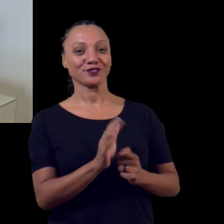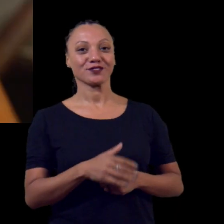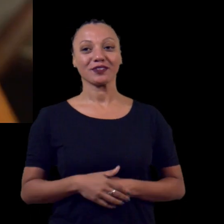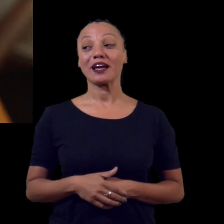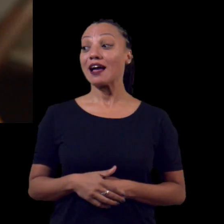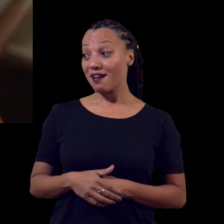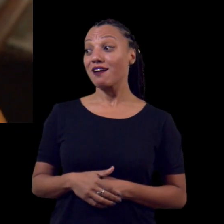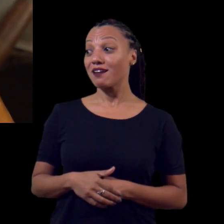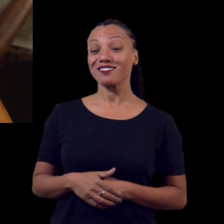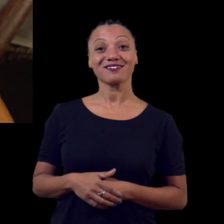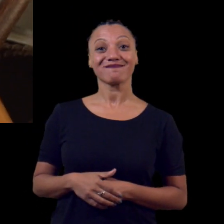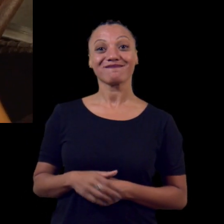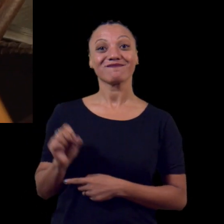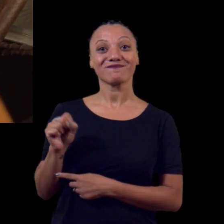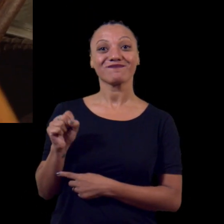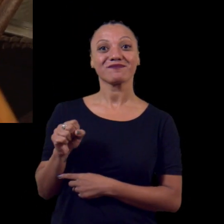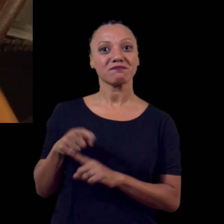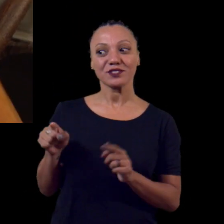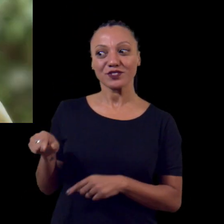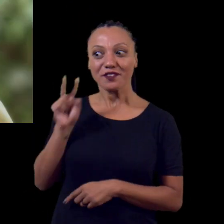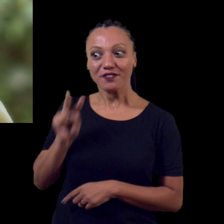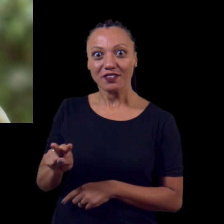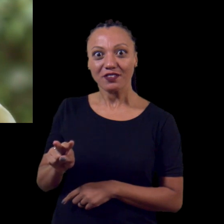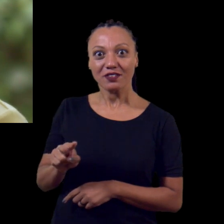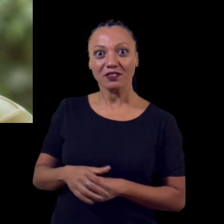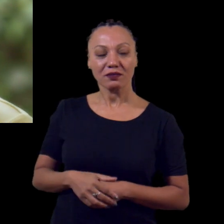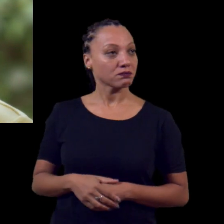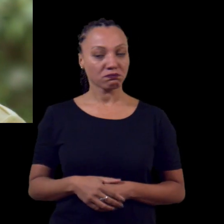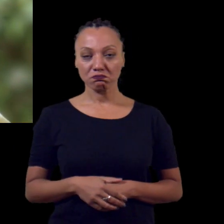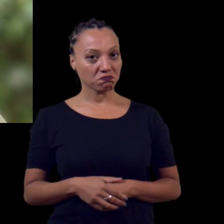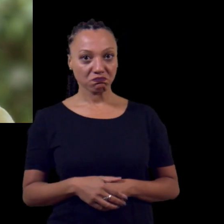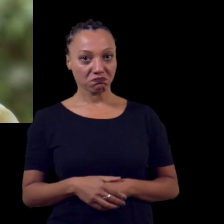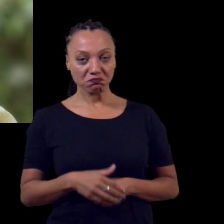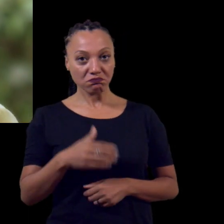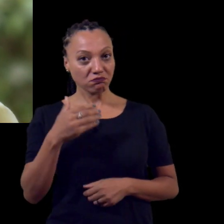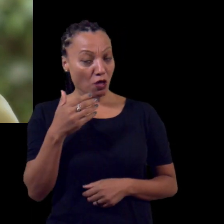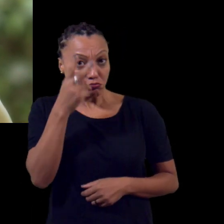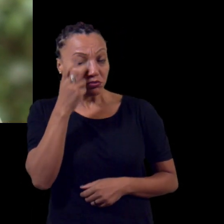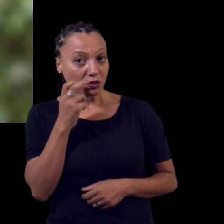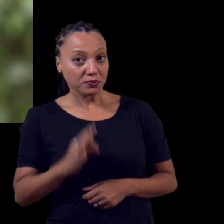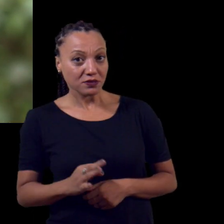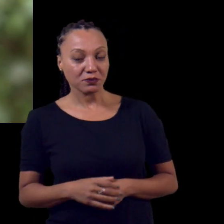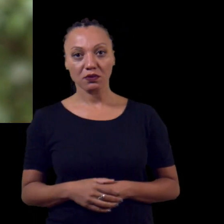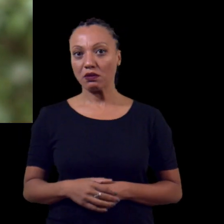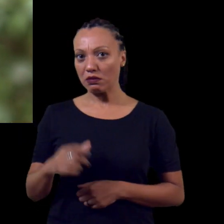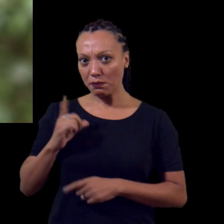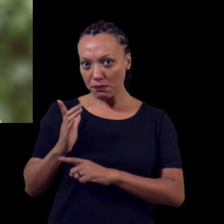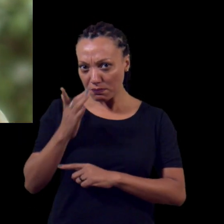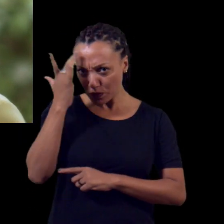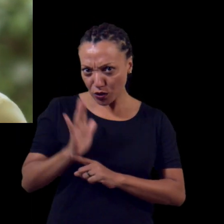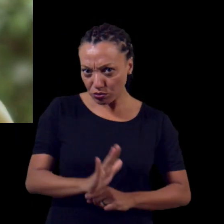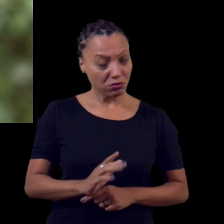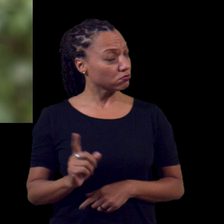assim, mas você enxerga um pouco. Não enxergo. Aí, mas então alguém te ajuda a fazer.